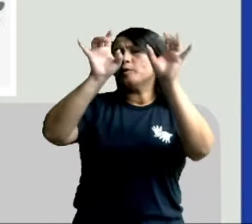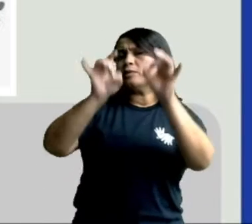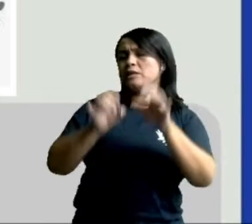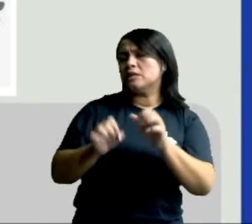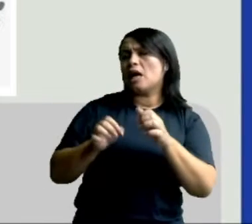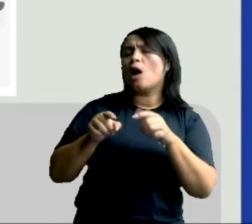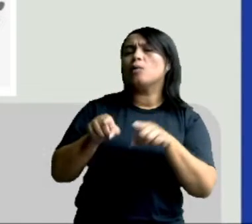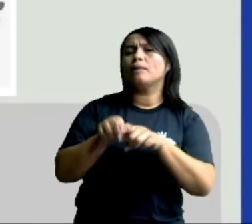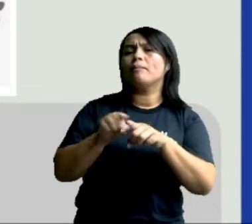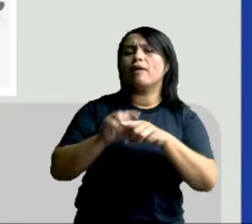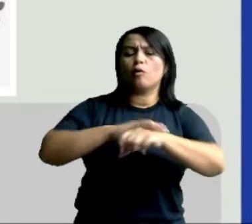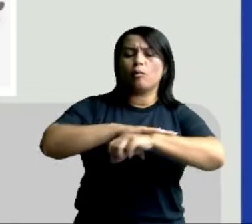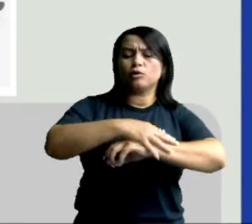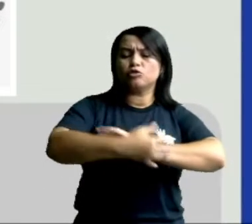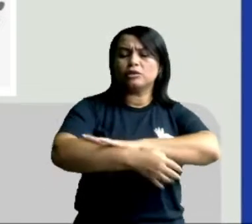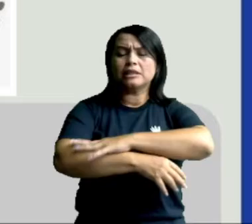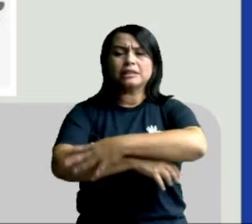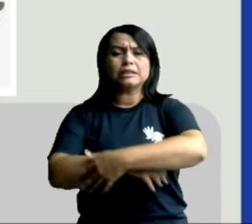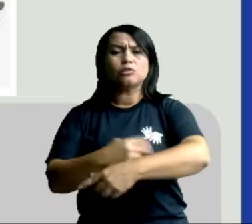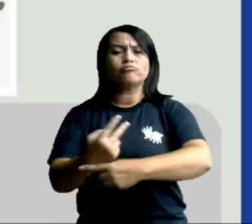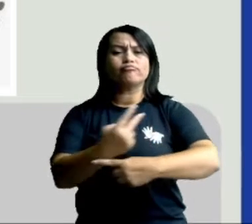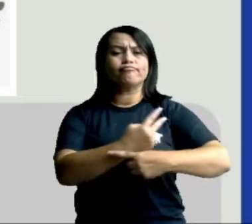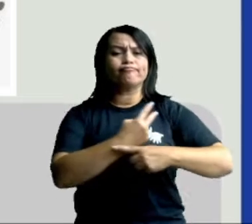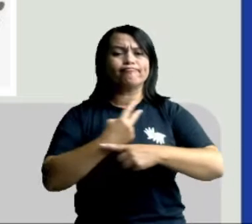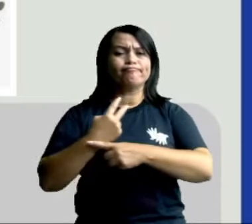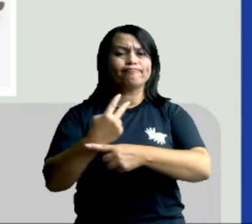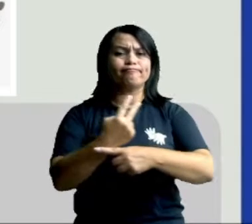os tecidos, os órgãos, que vão